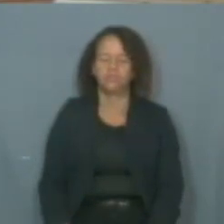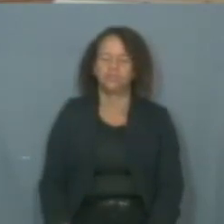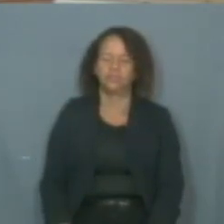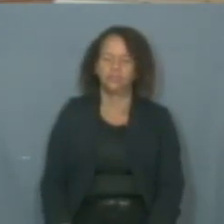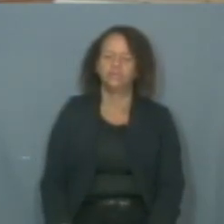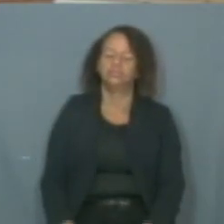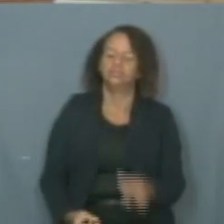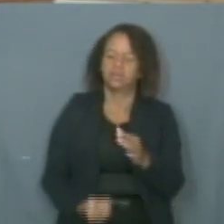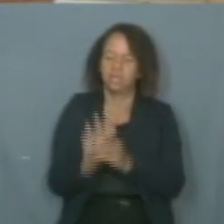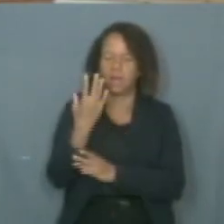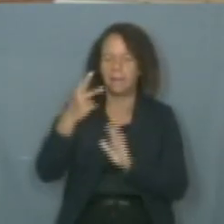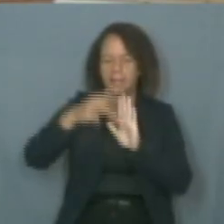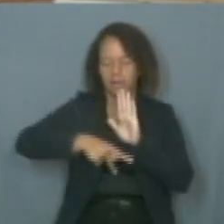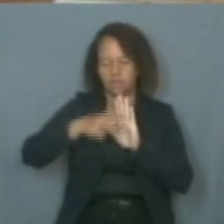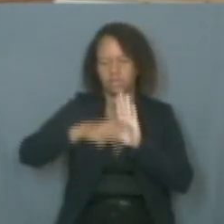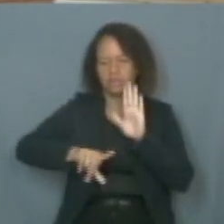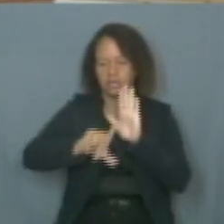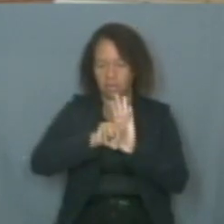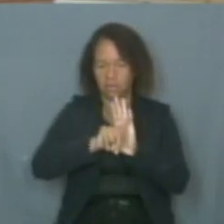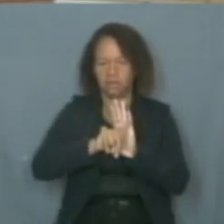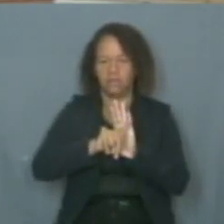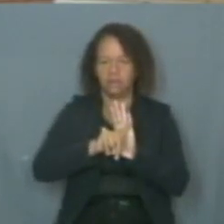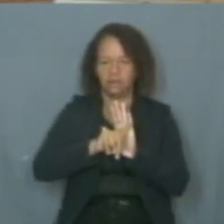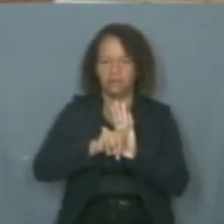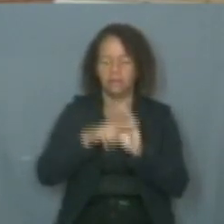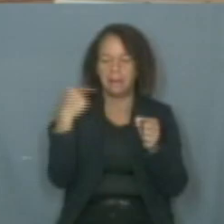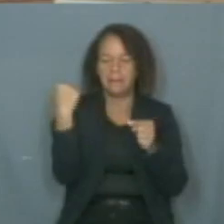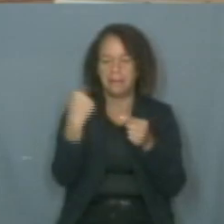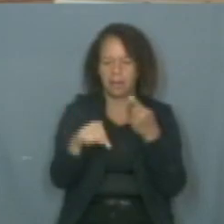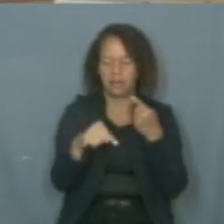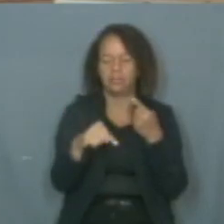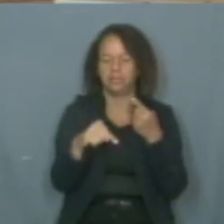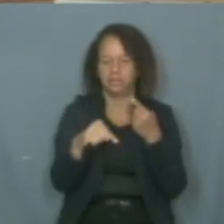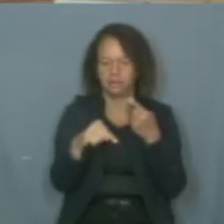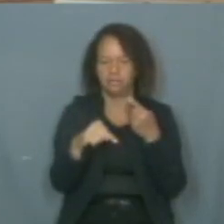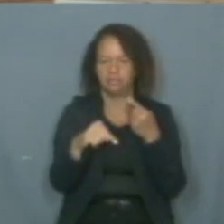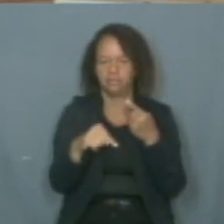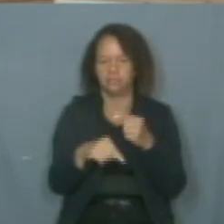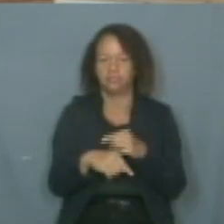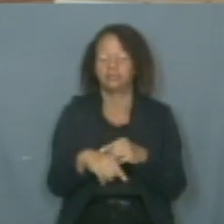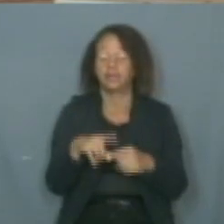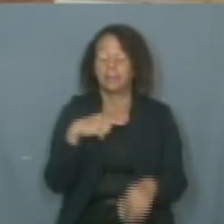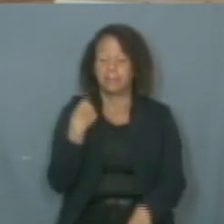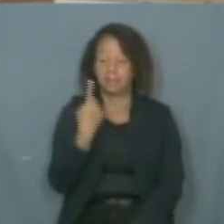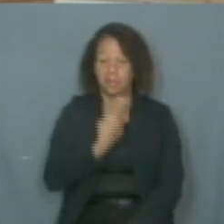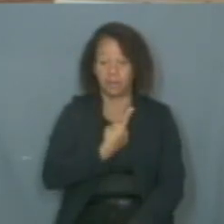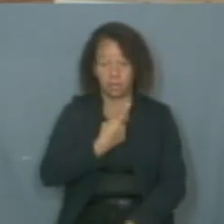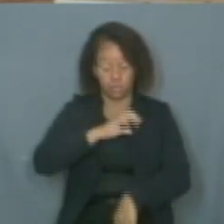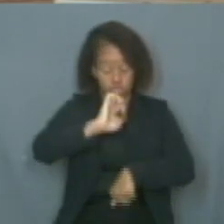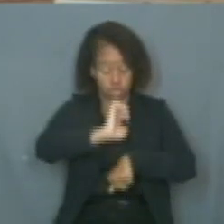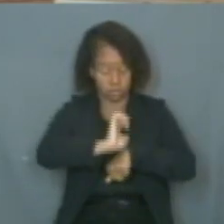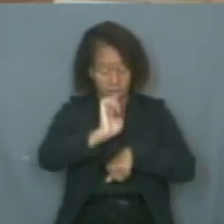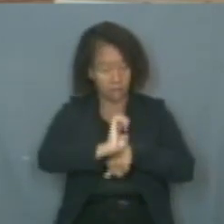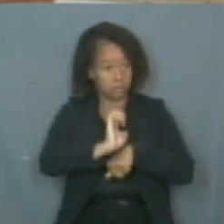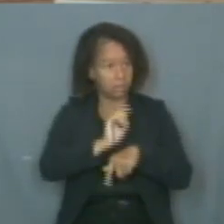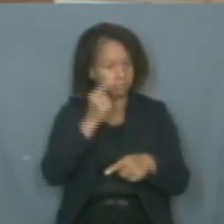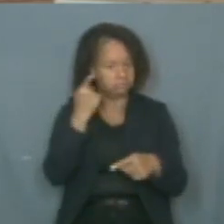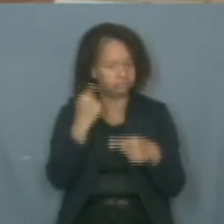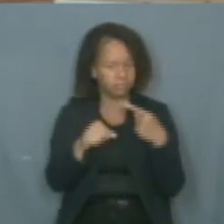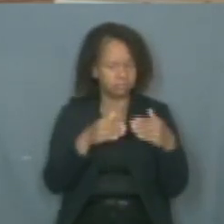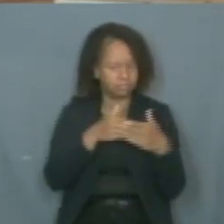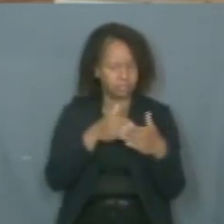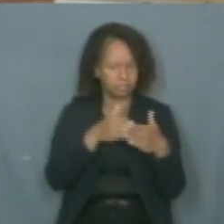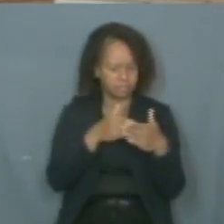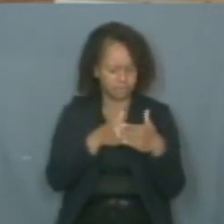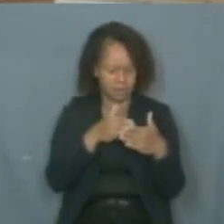Vamos criar um projeto de lei para que a proibição seja proibida. Para que o Estado não intervenha na fé